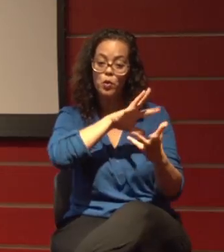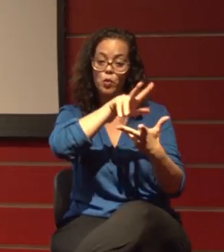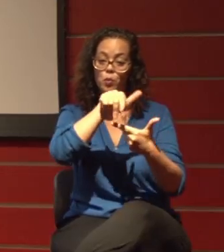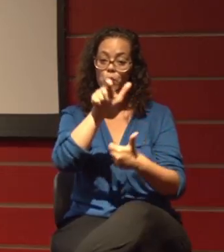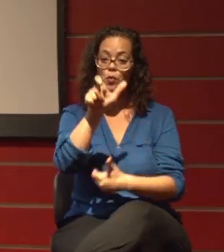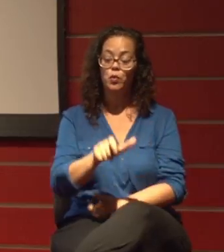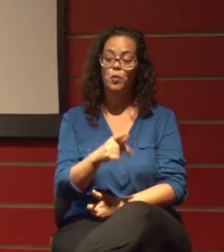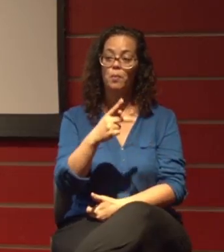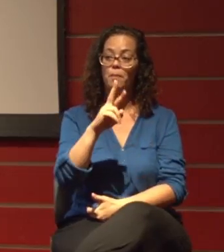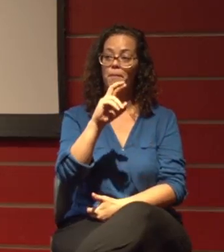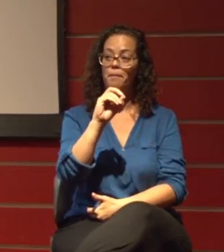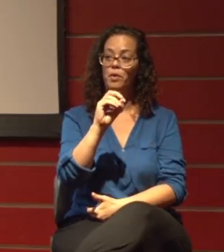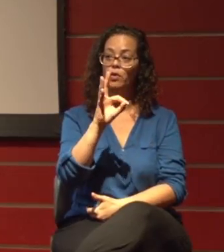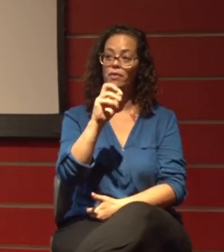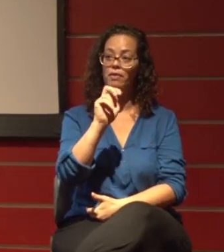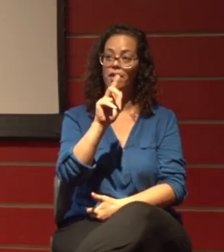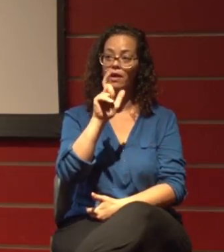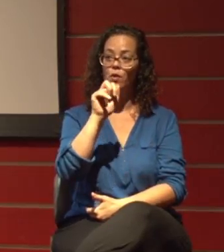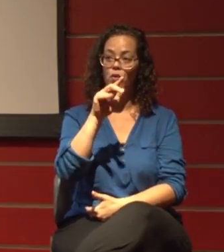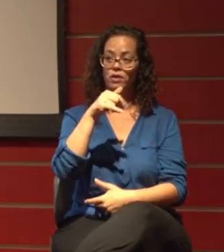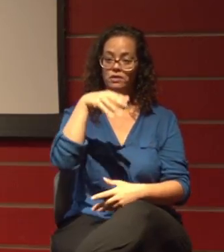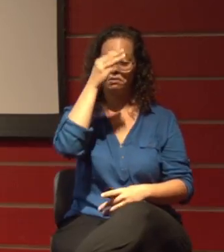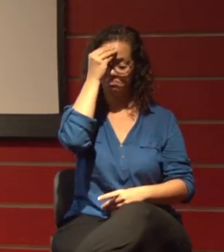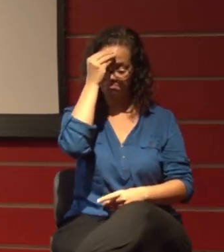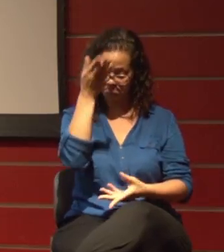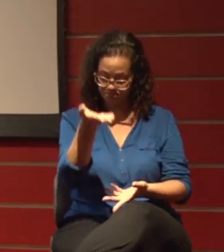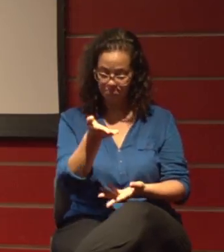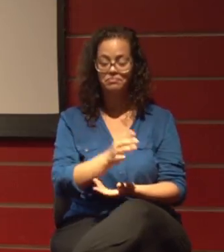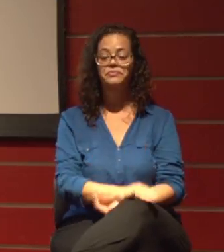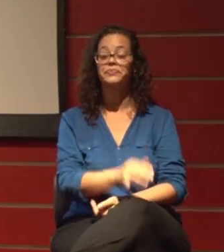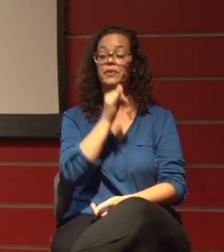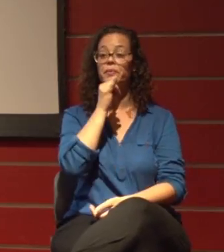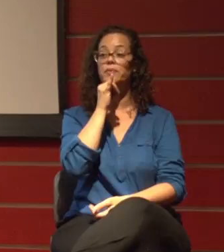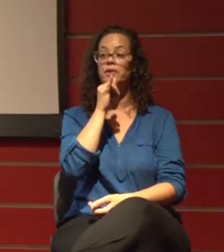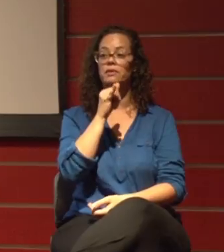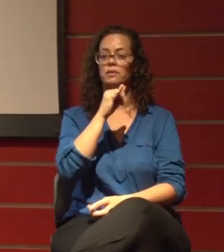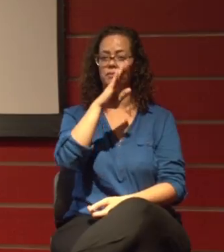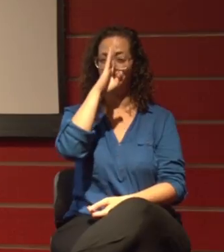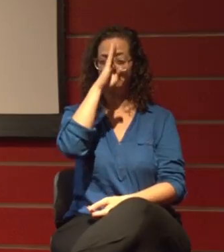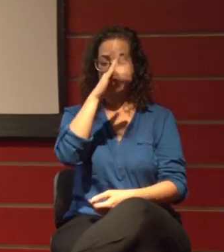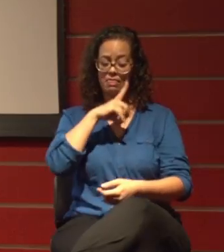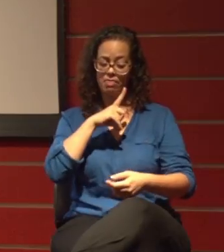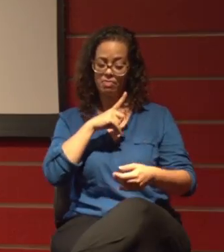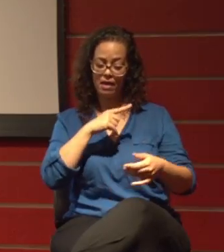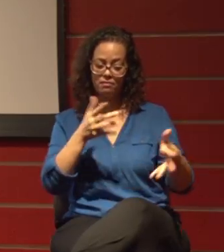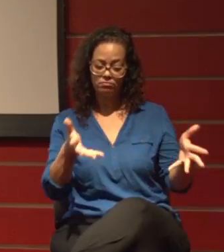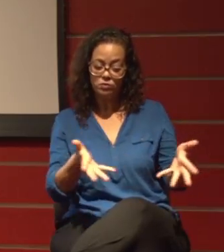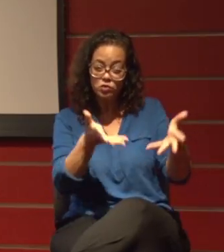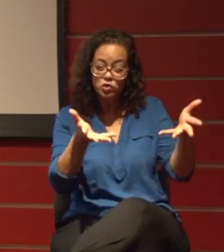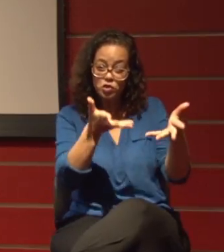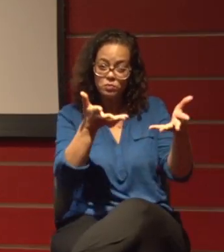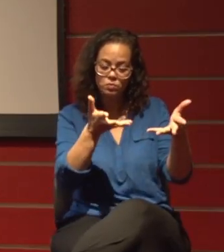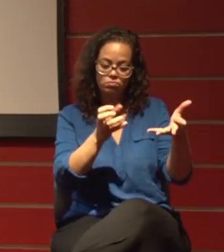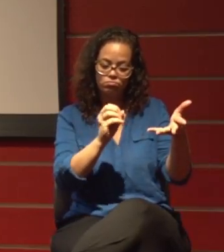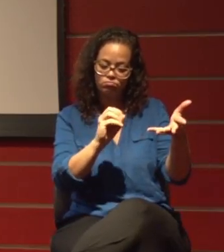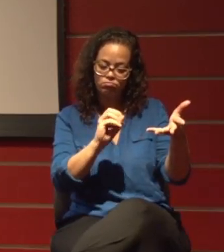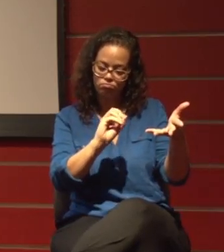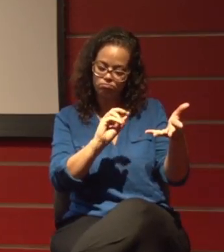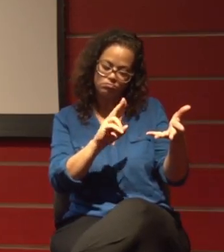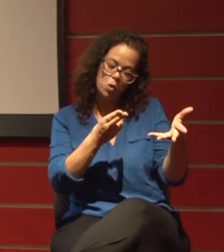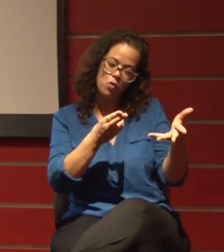segunda etapa Apresente o efeito estimulador ou incitador um mais